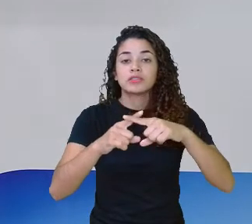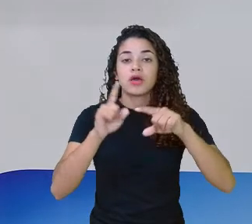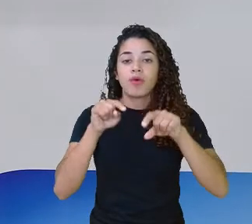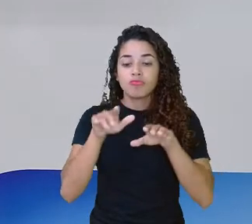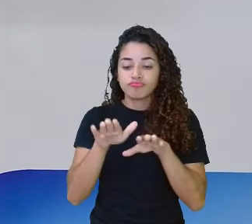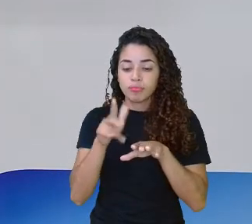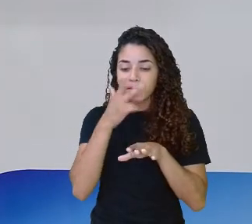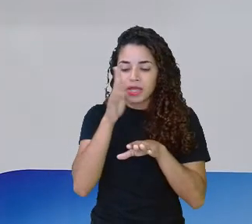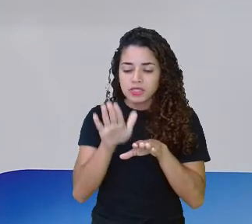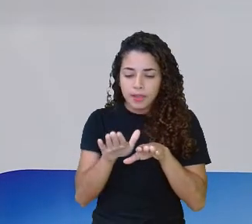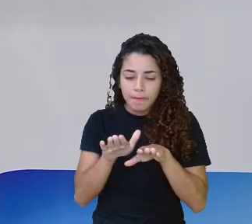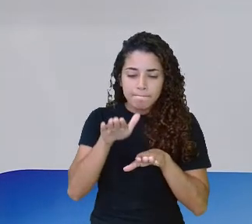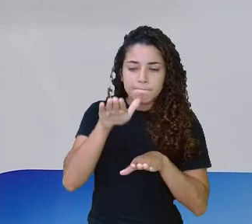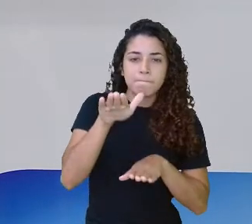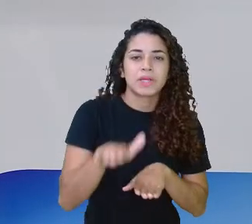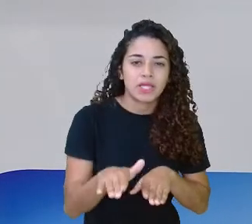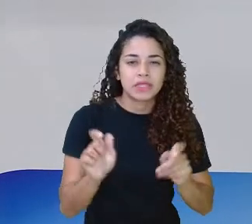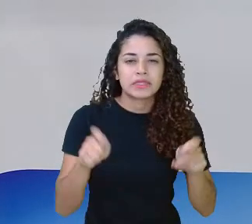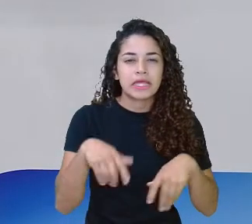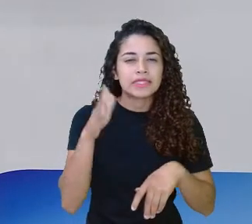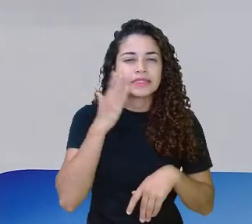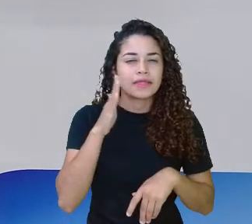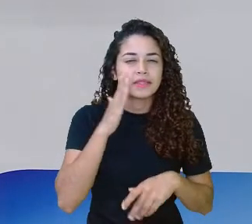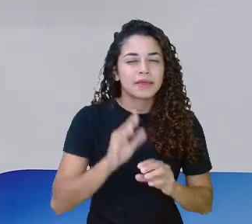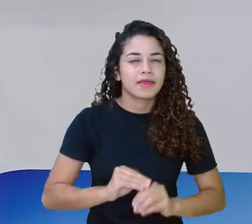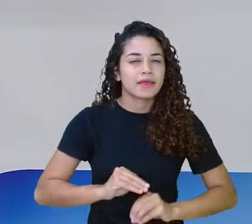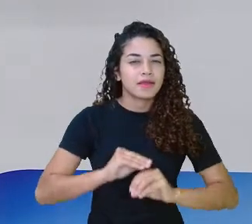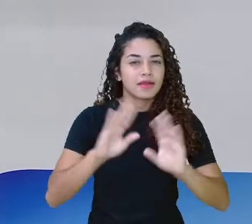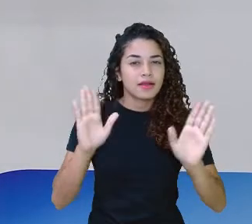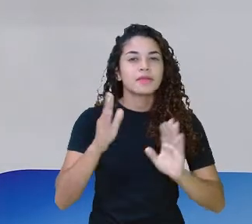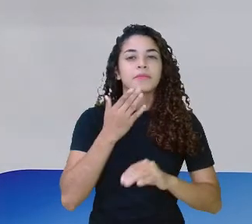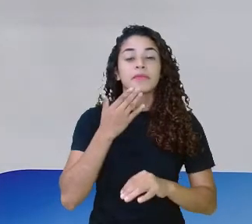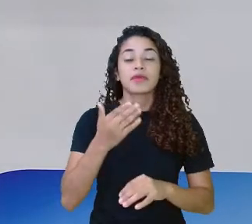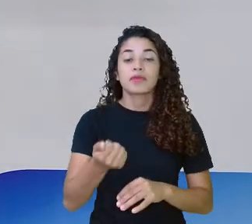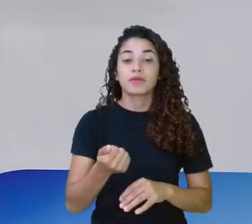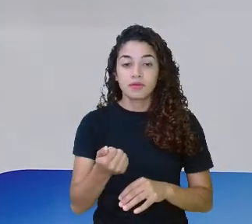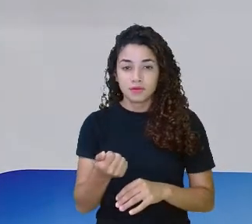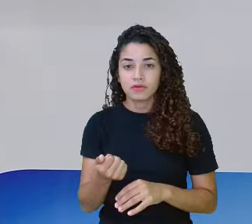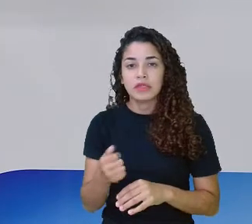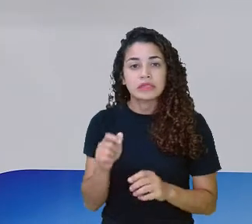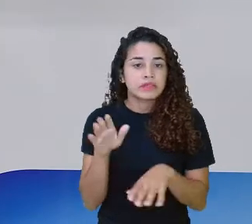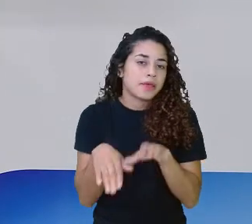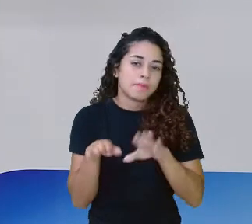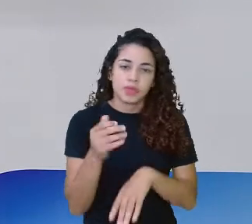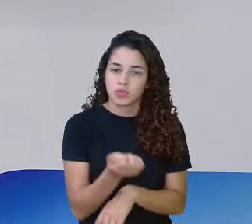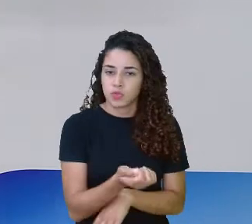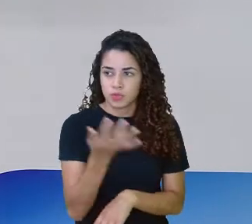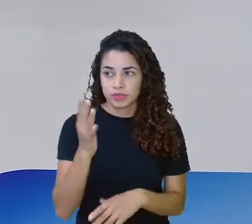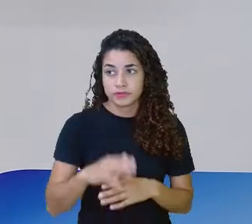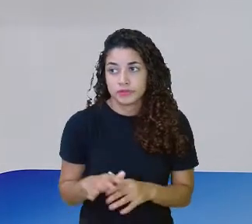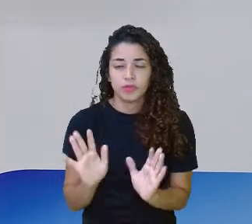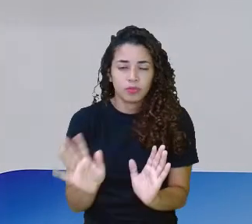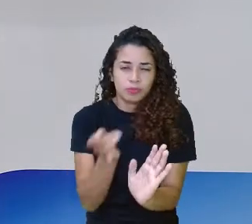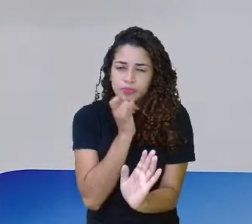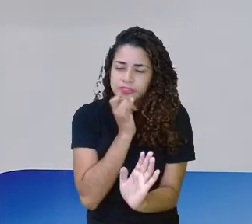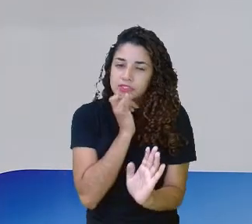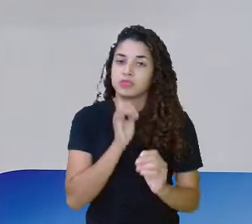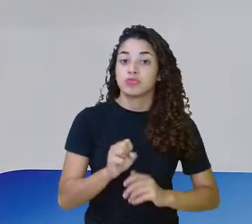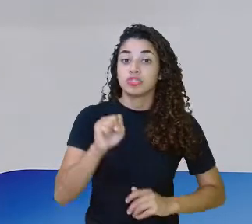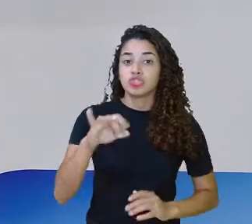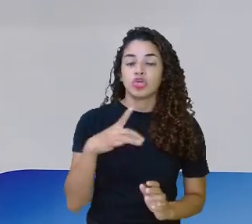para compreender essas possibilidades. Dependendo da quantidade. Um exemplo simples. Se eu